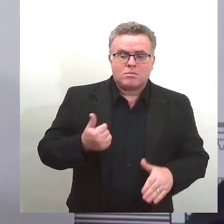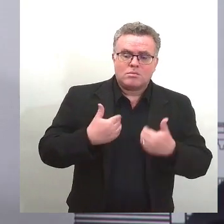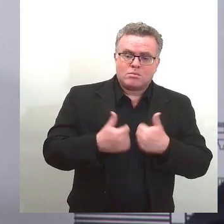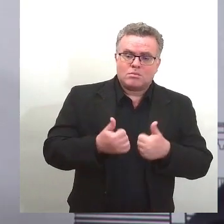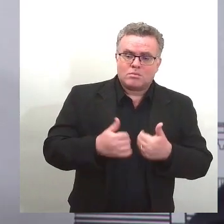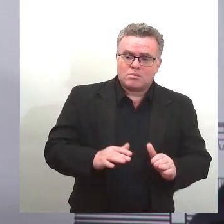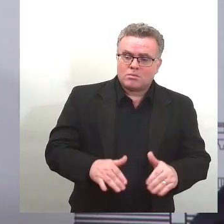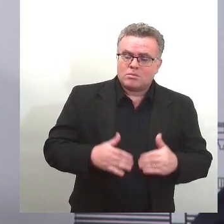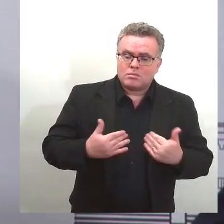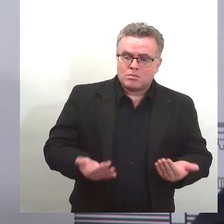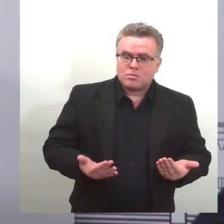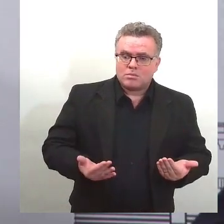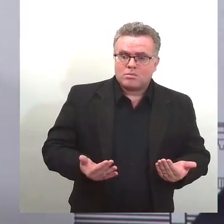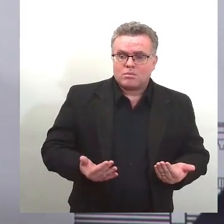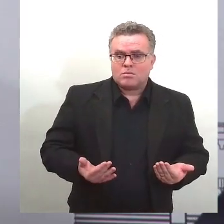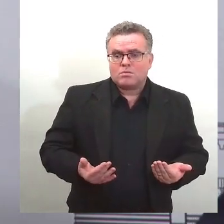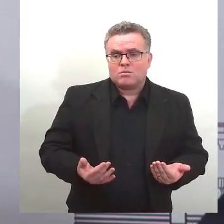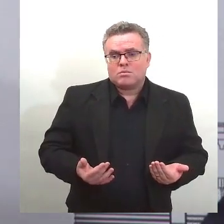estava